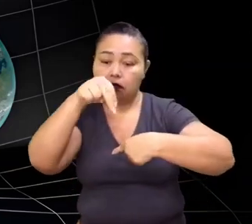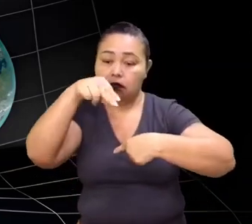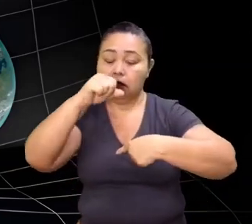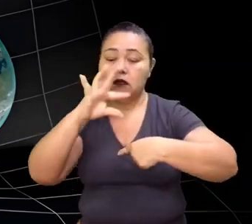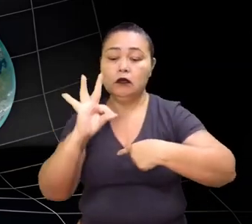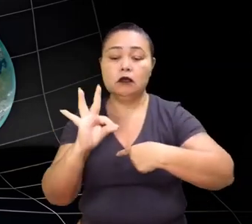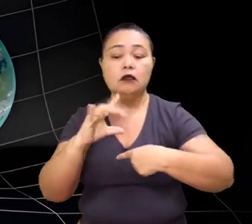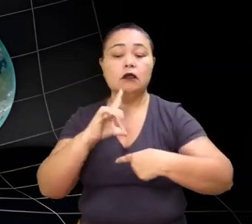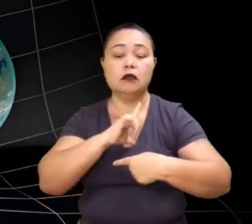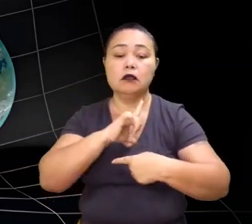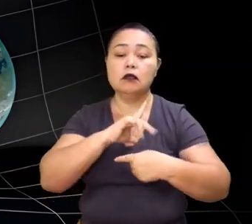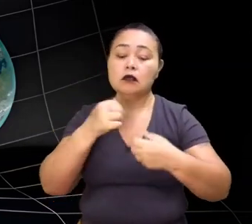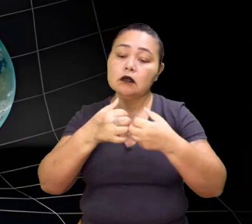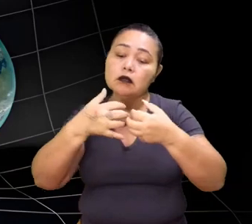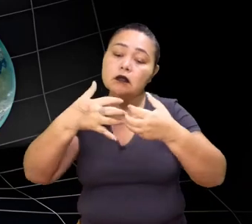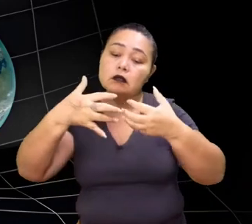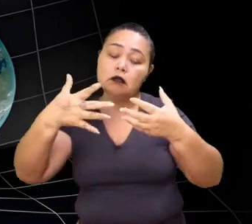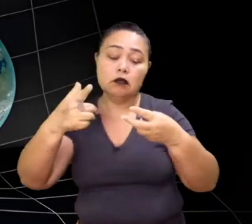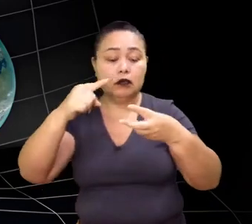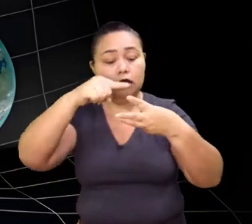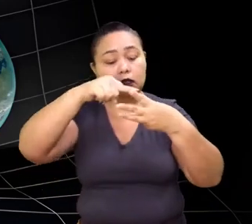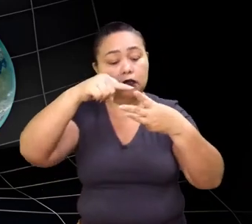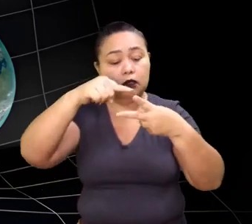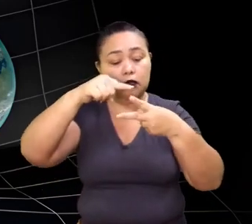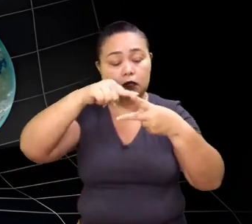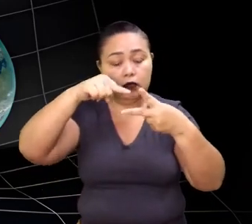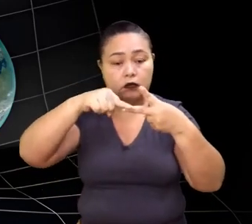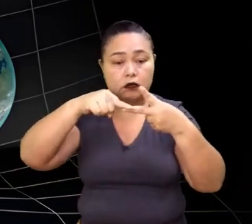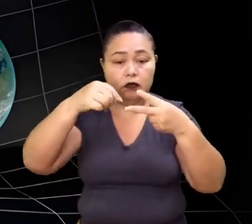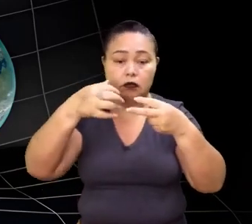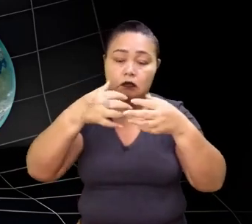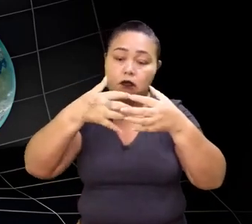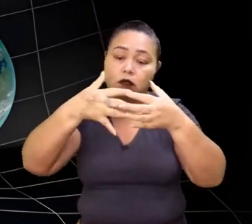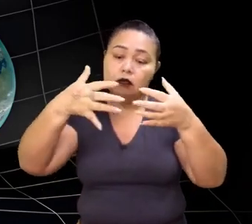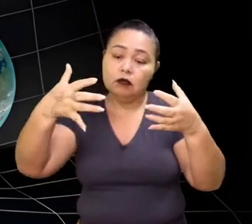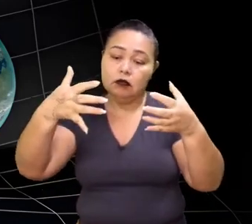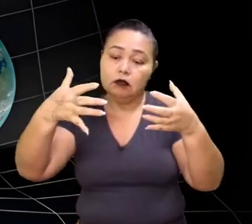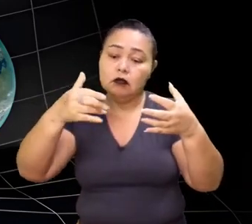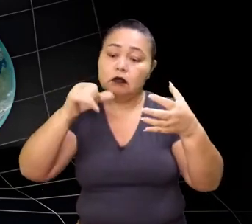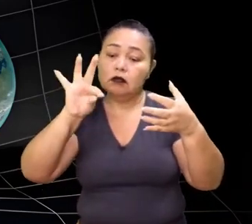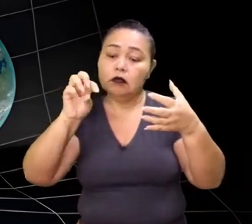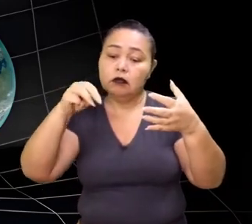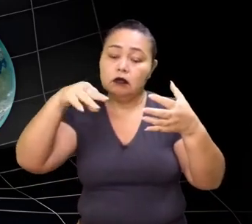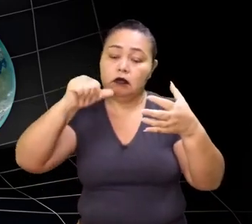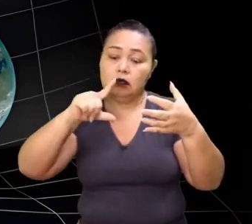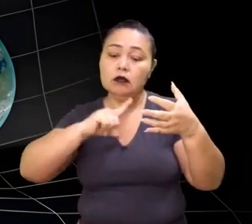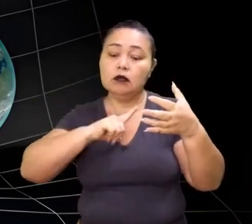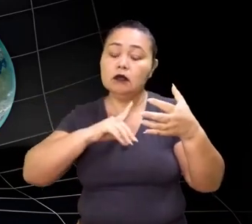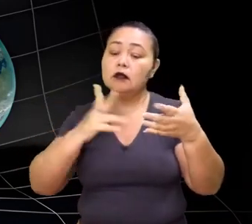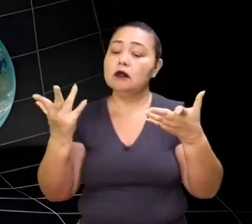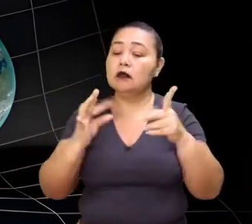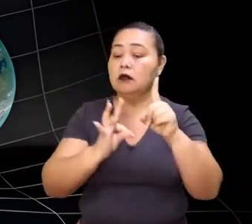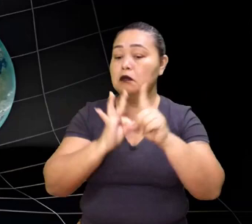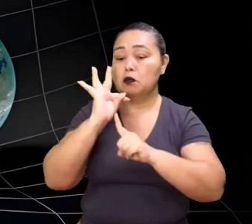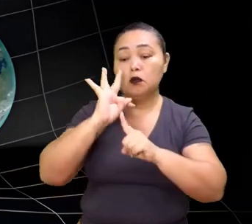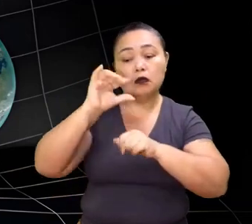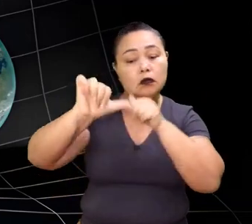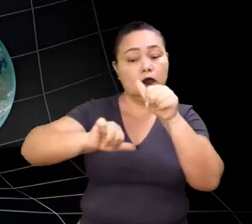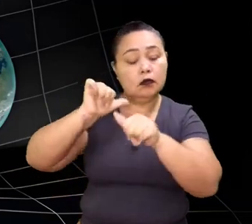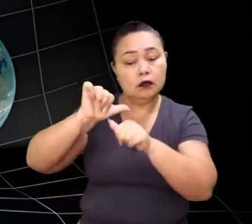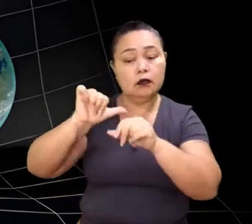carô tem uma expansão duas expansões né uma expansão isotérmica que a temperatura não varia mas